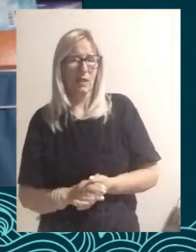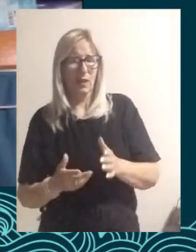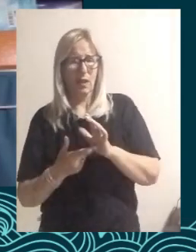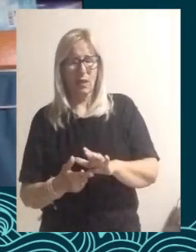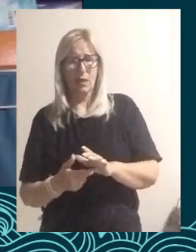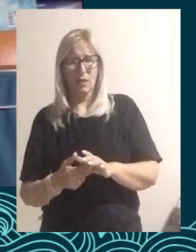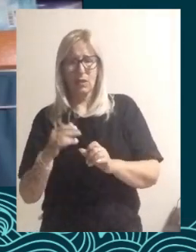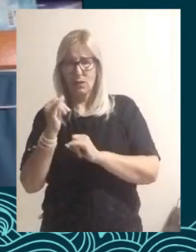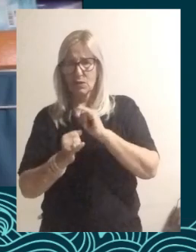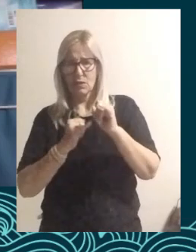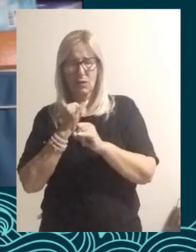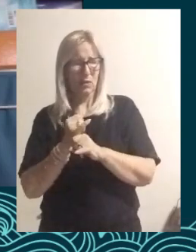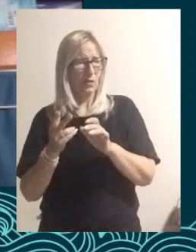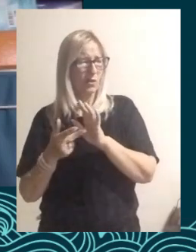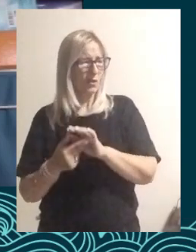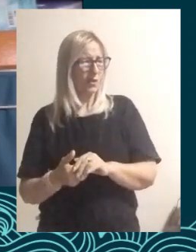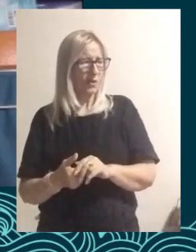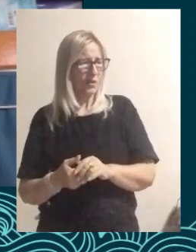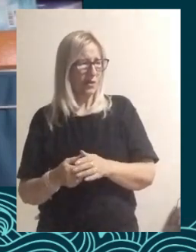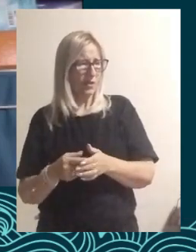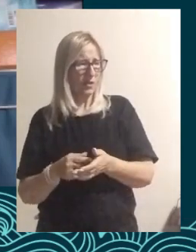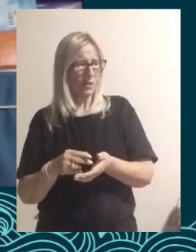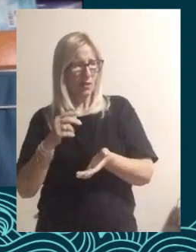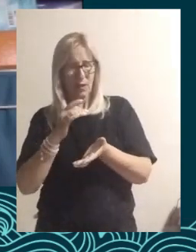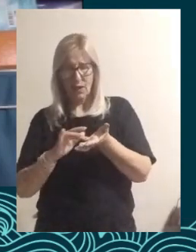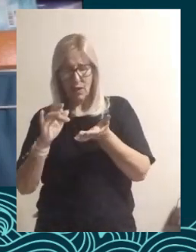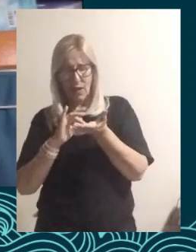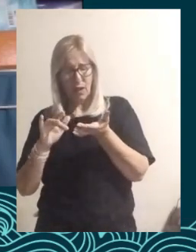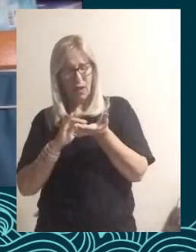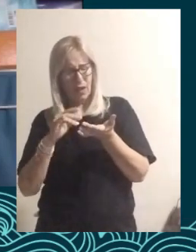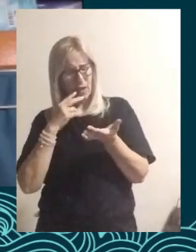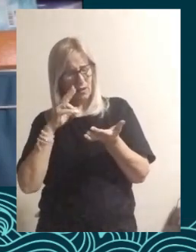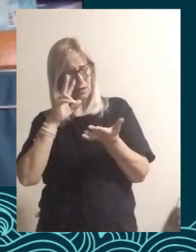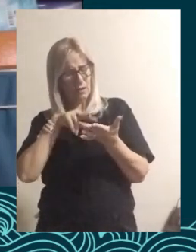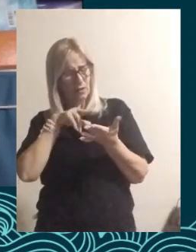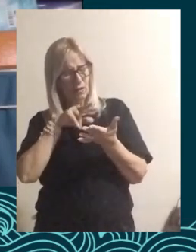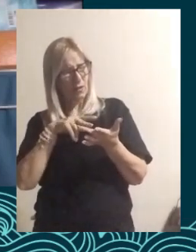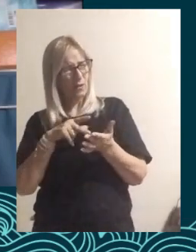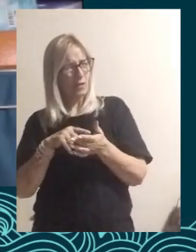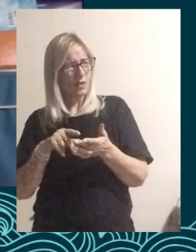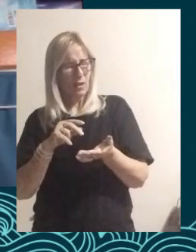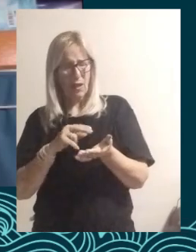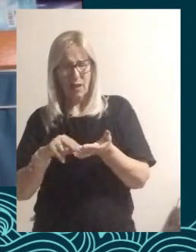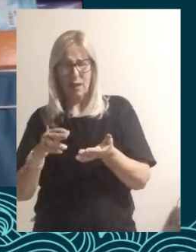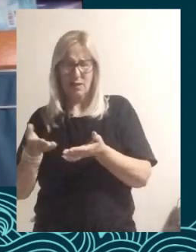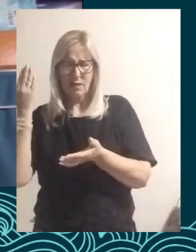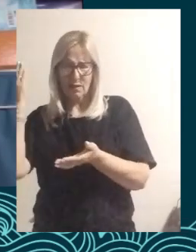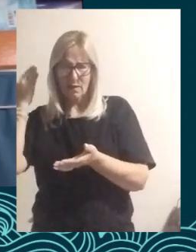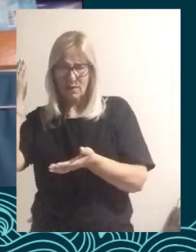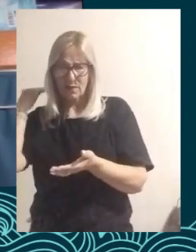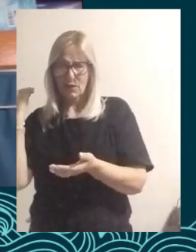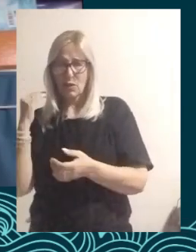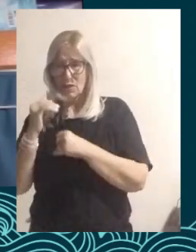das viagens, eu via que não tinha internet no barco, então eu ia ler as mensagens antigas de celular, e eu via que mesmo